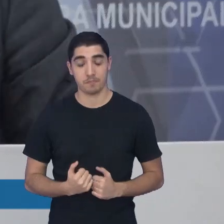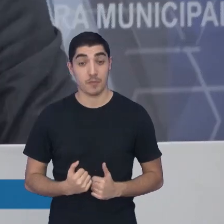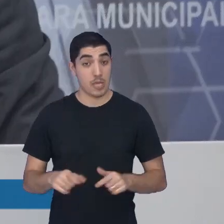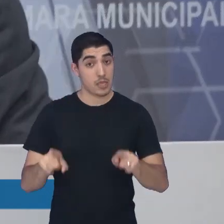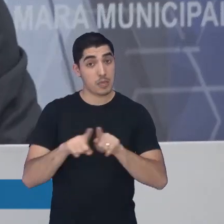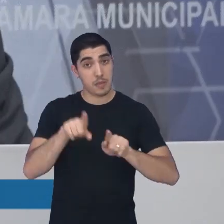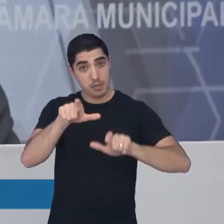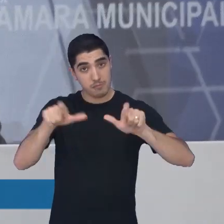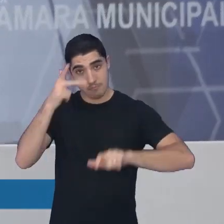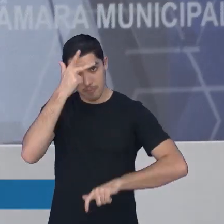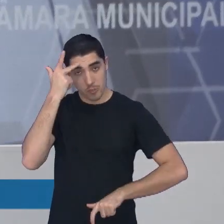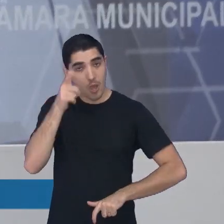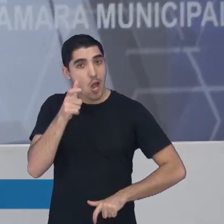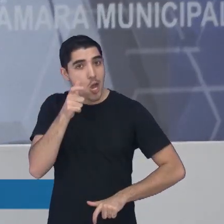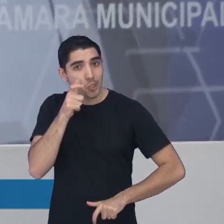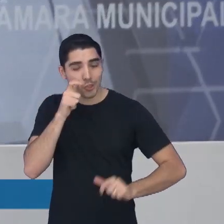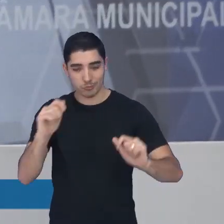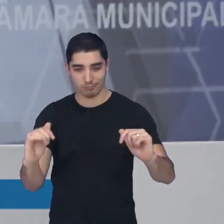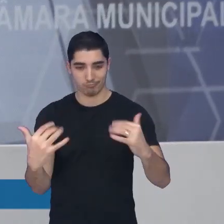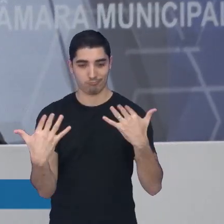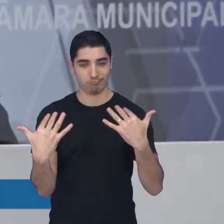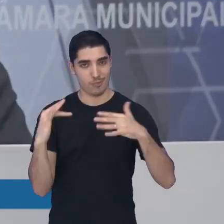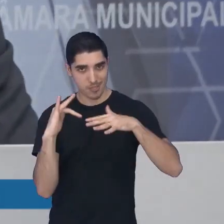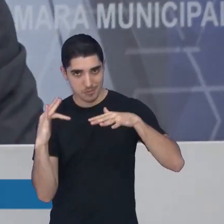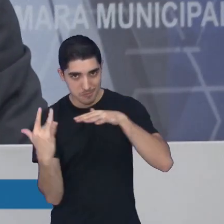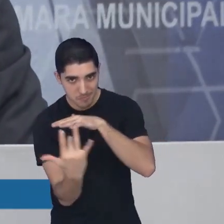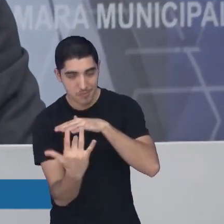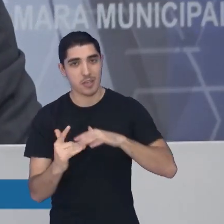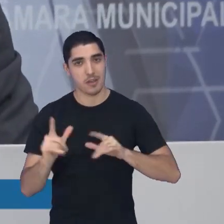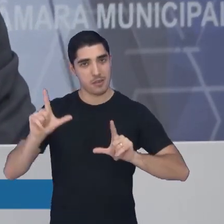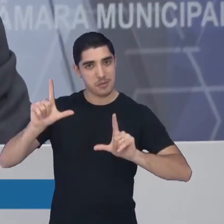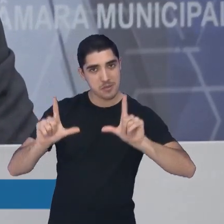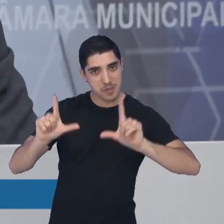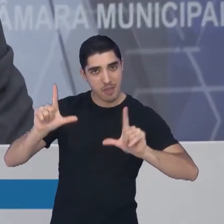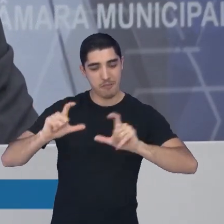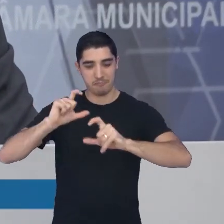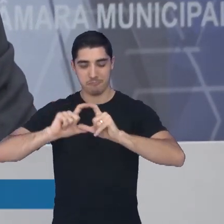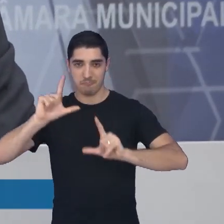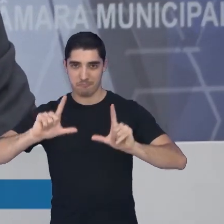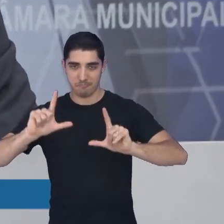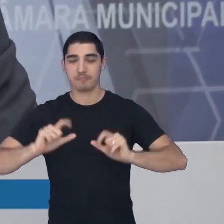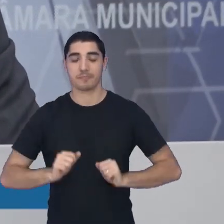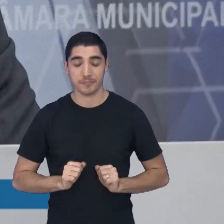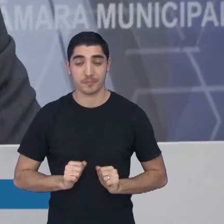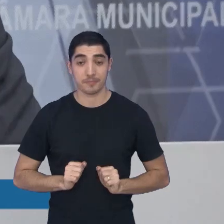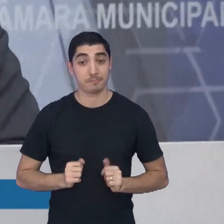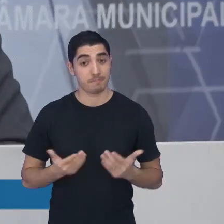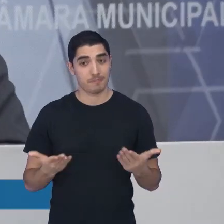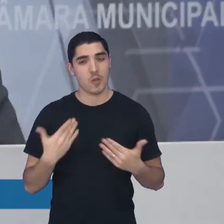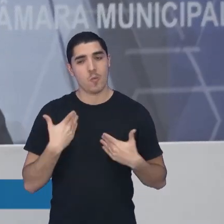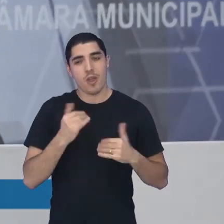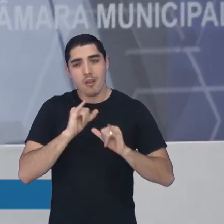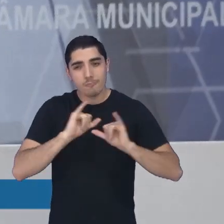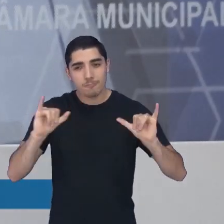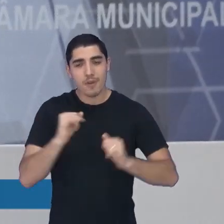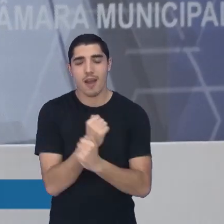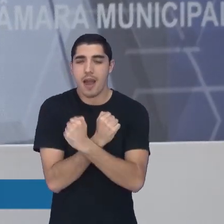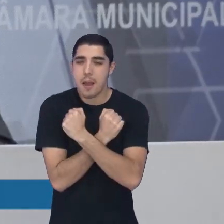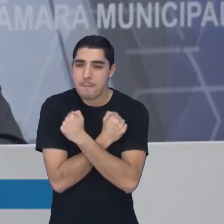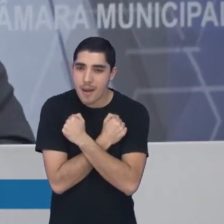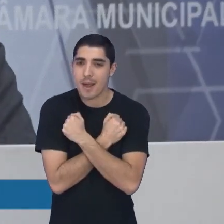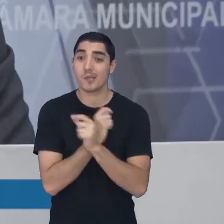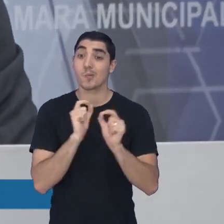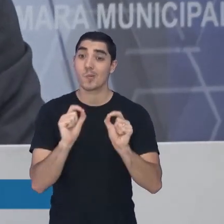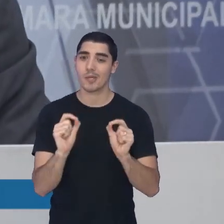que nos assistem pelas redes sociais, pelas mídias, pela TV Câmara. E eu queria mandar um abraço especial aqui a todos os